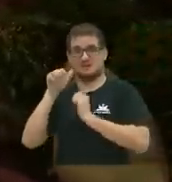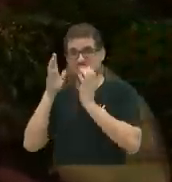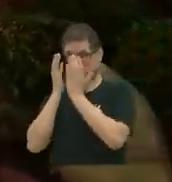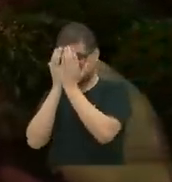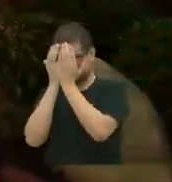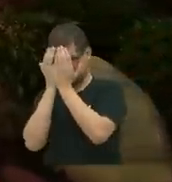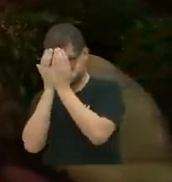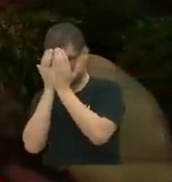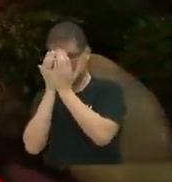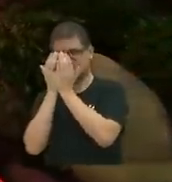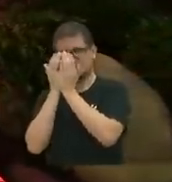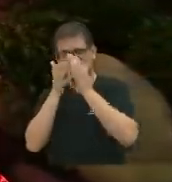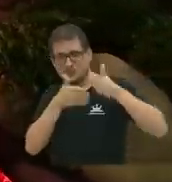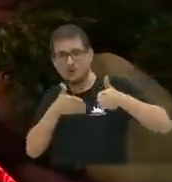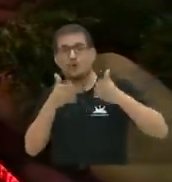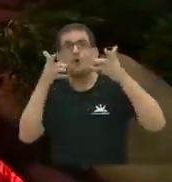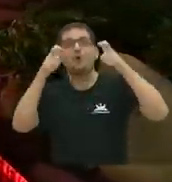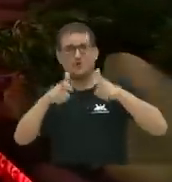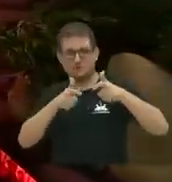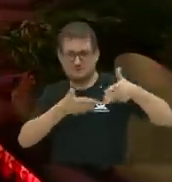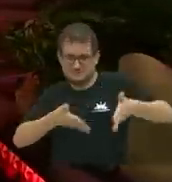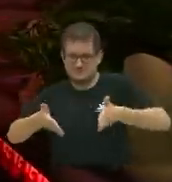na Via Dolorosa.